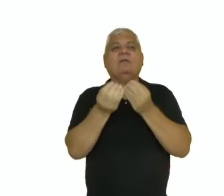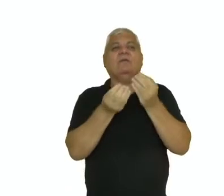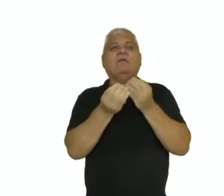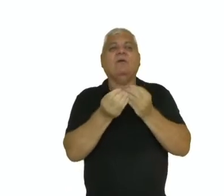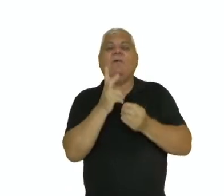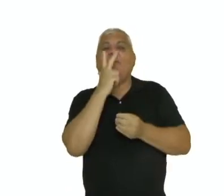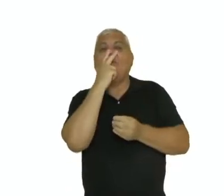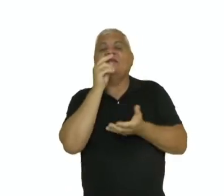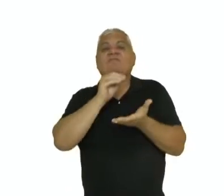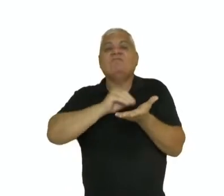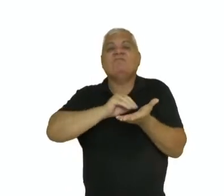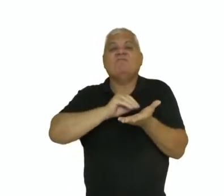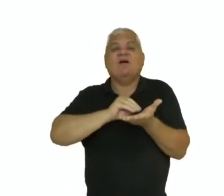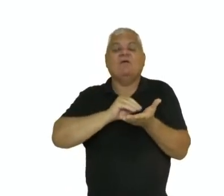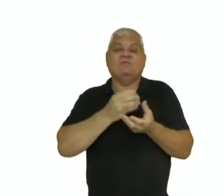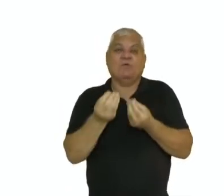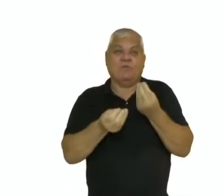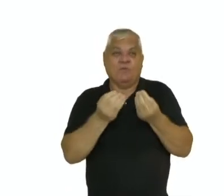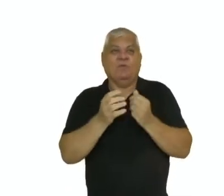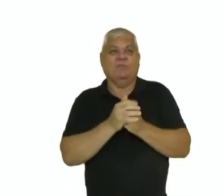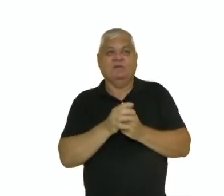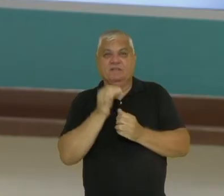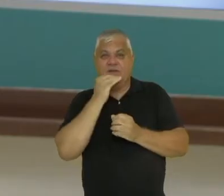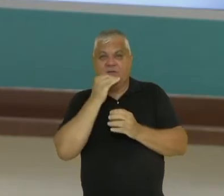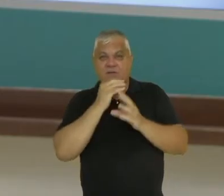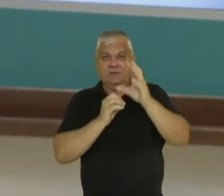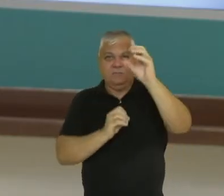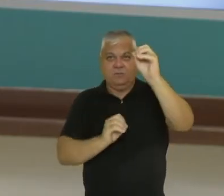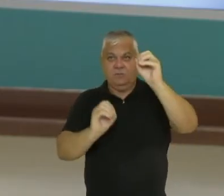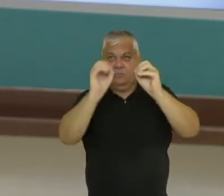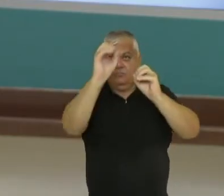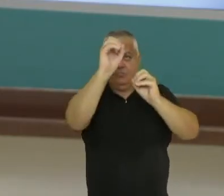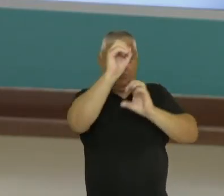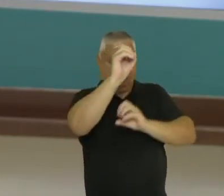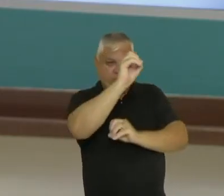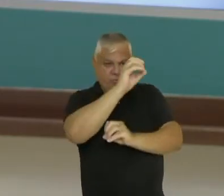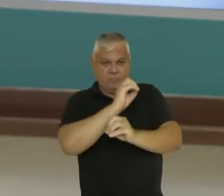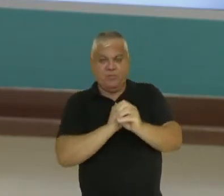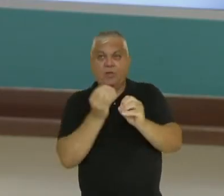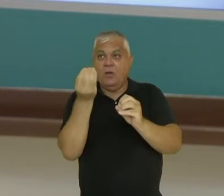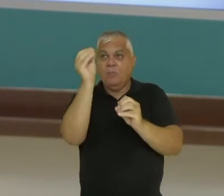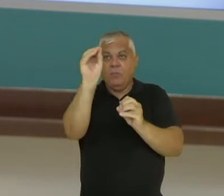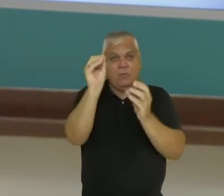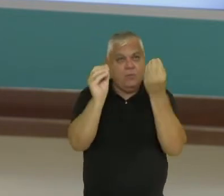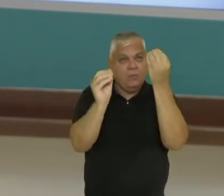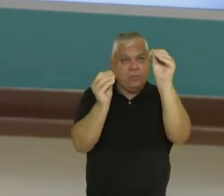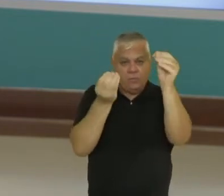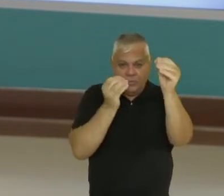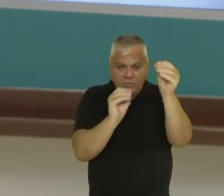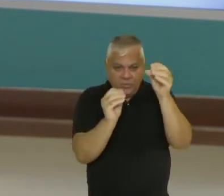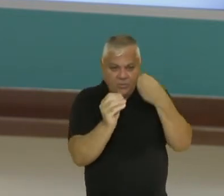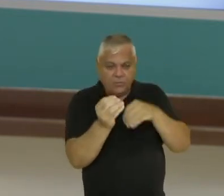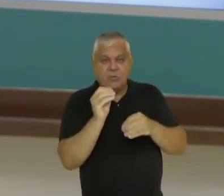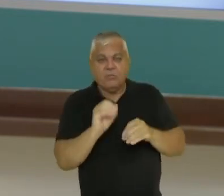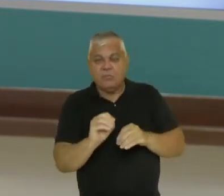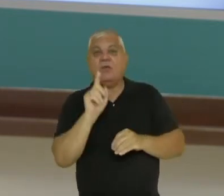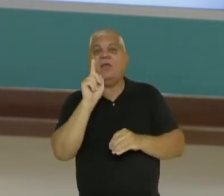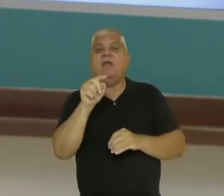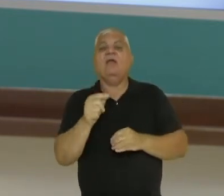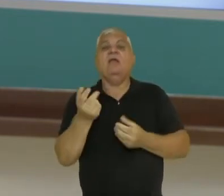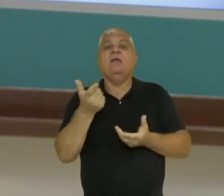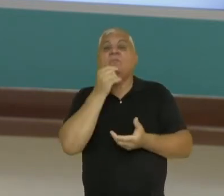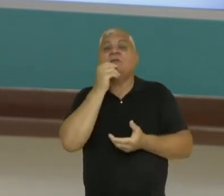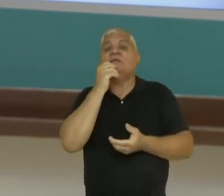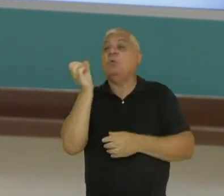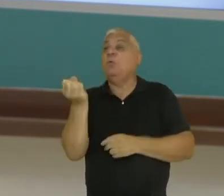e suas dependências. Então, um gráfico de rede ele vai conectando dados, né? Ele é um fluxograma, em outras palavras, né? Como que